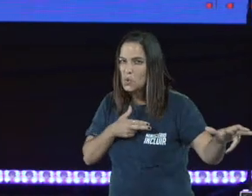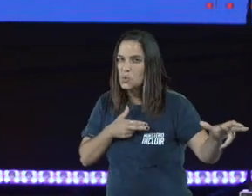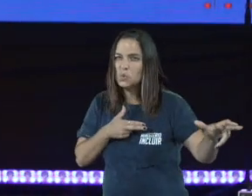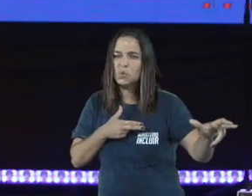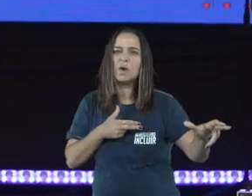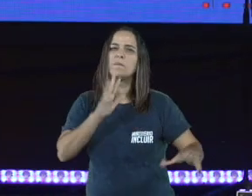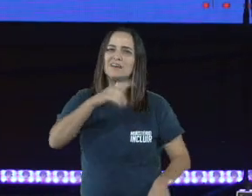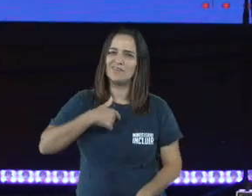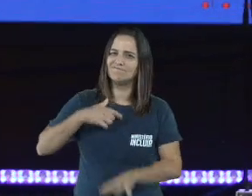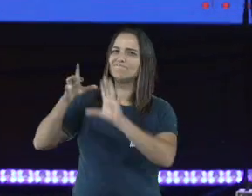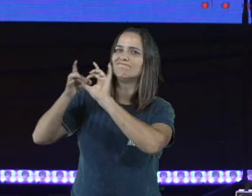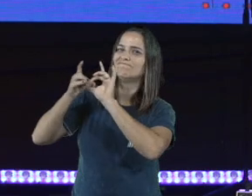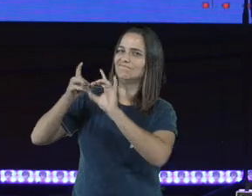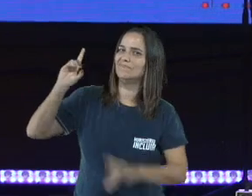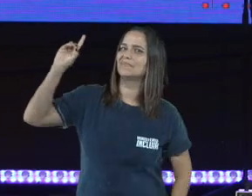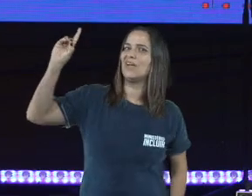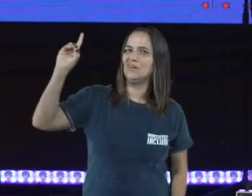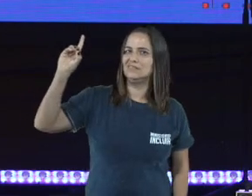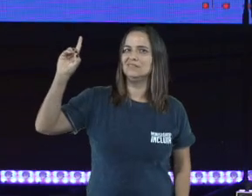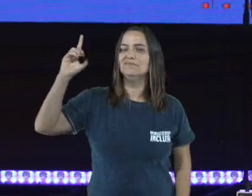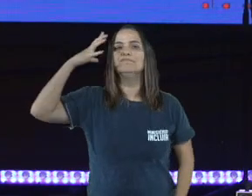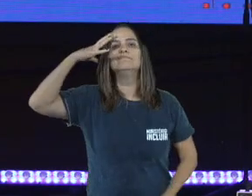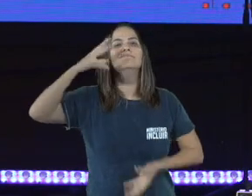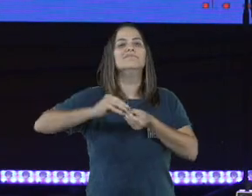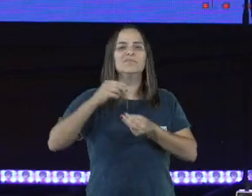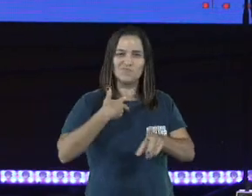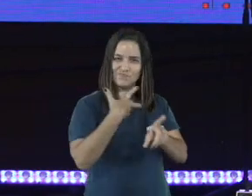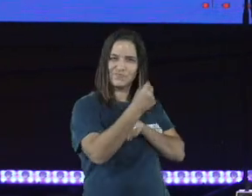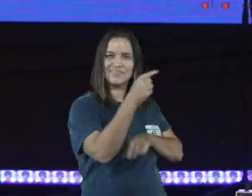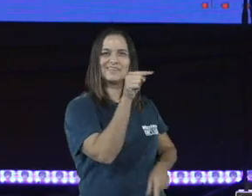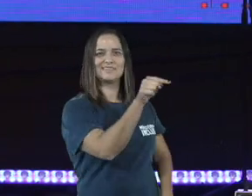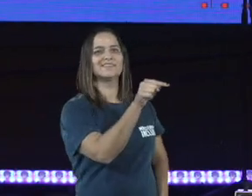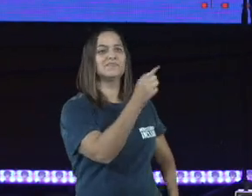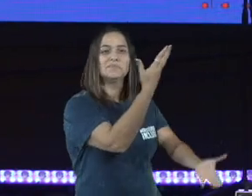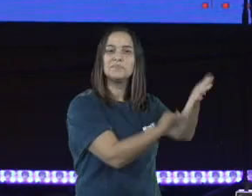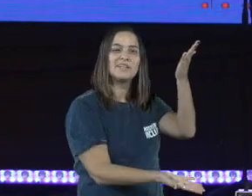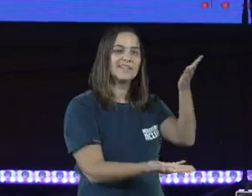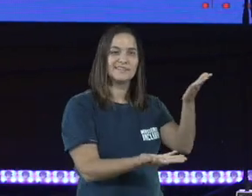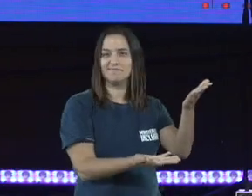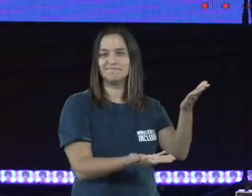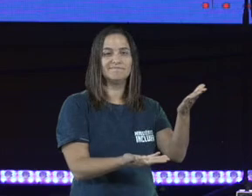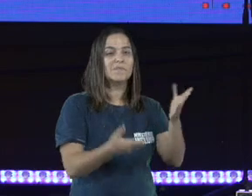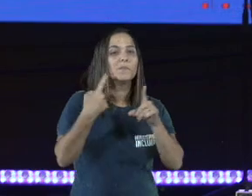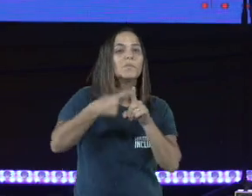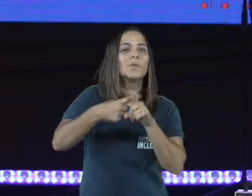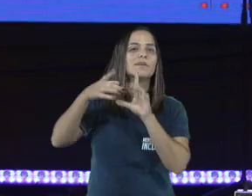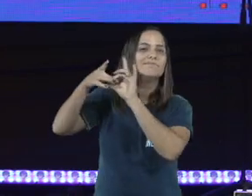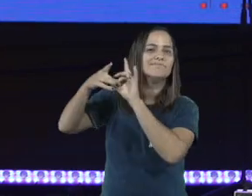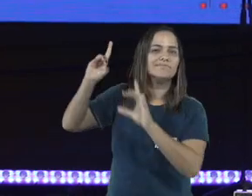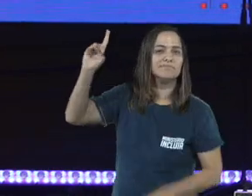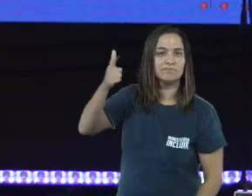se Cara não vai dar certo não mas eu vou porque eu sou Filho do Deus Vivo ele seja conciso e não tem a marca de Abraão